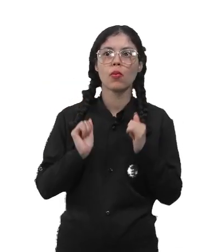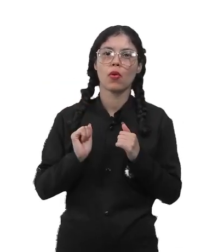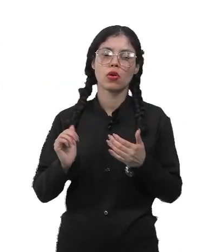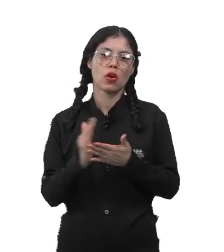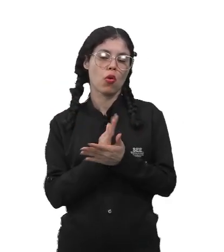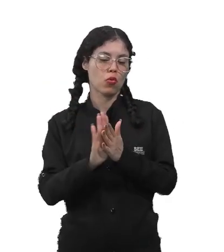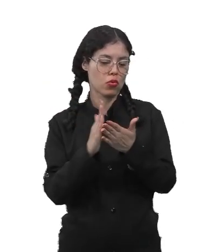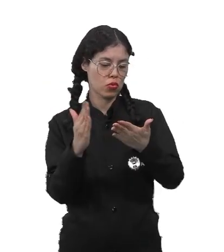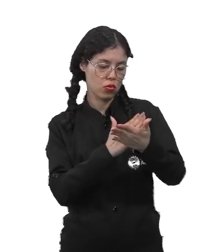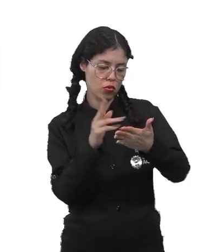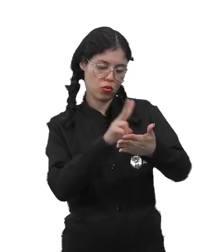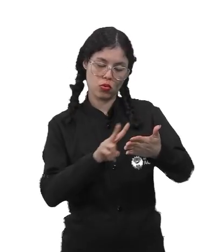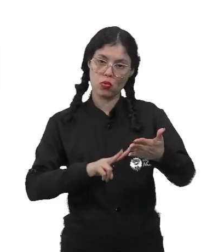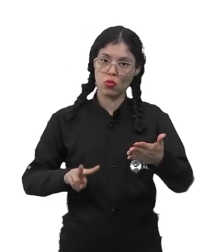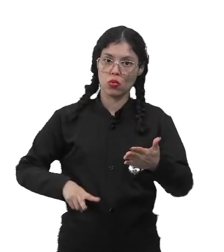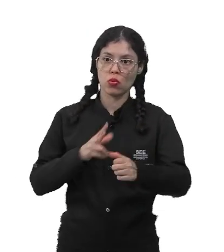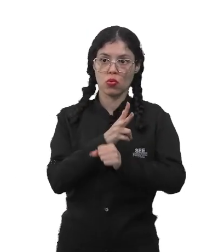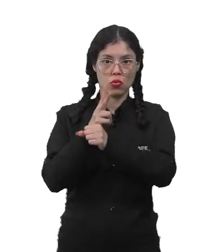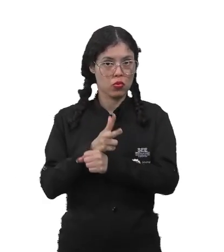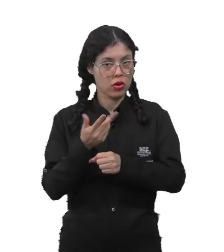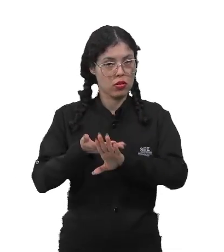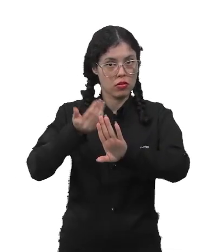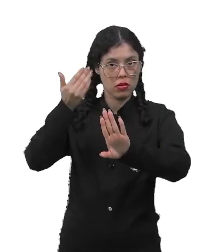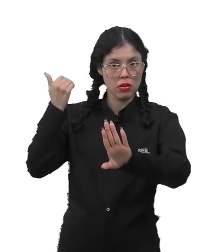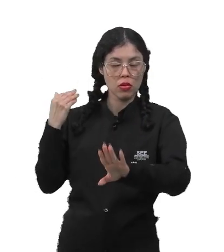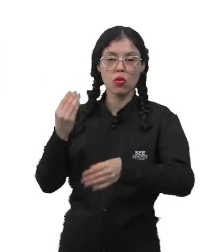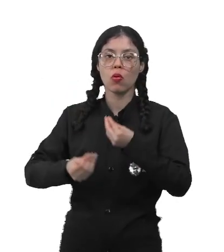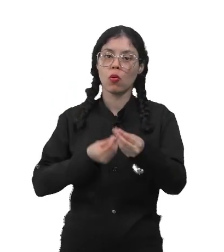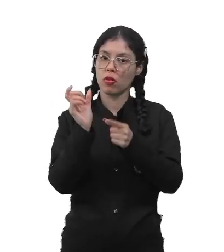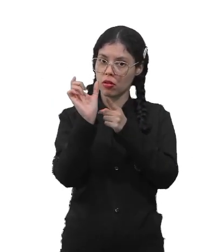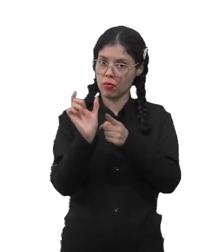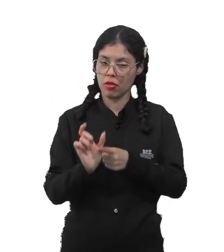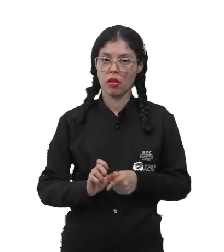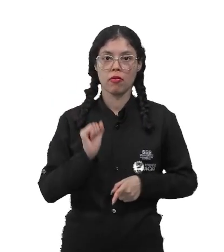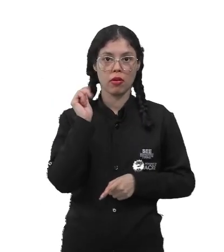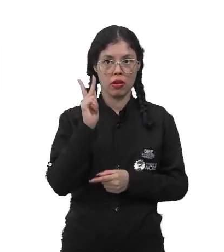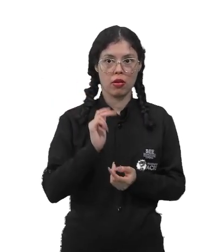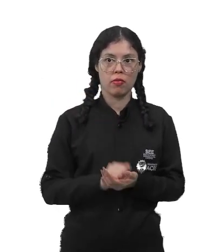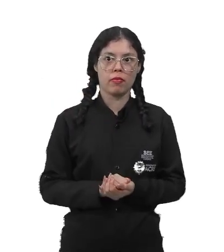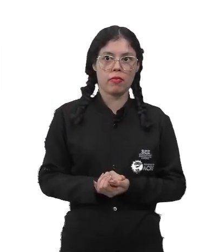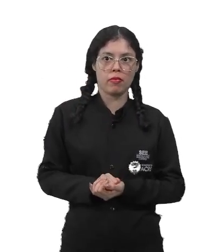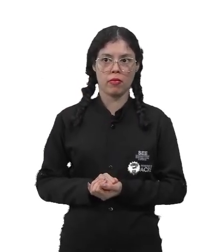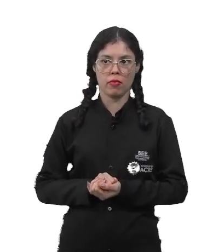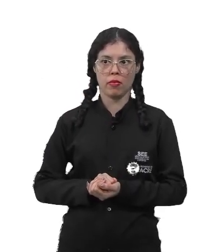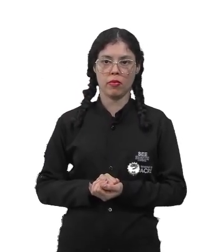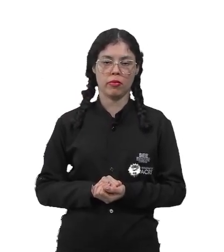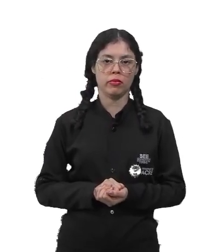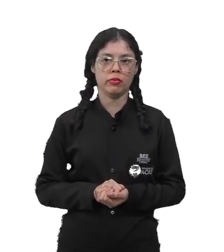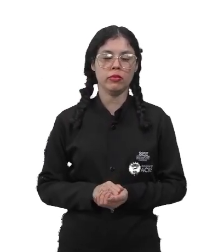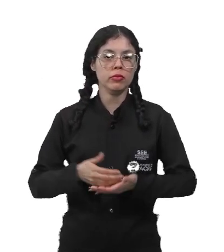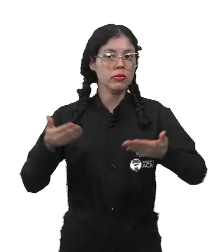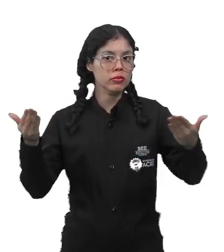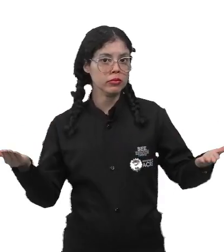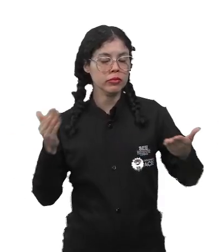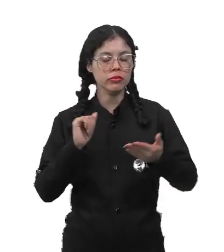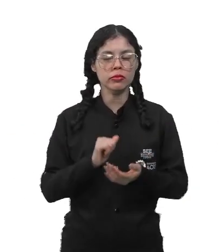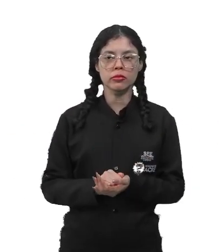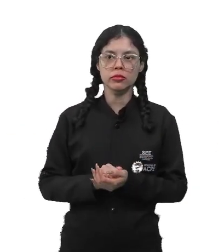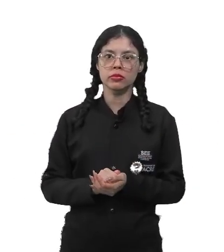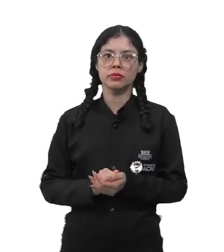alguns livros, alguns vídeos antigos com essa palavra, tá? Pontes de hidrogênio. Então, são